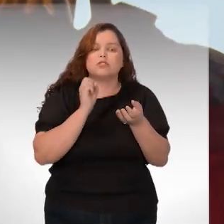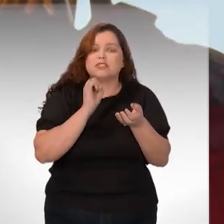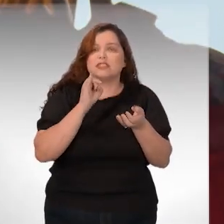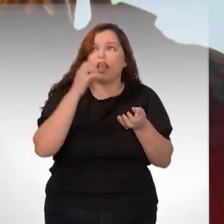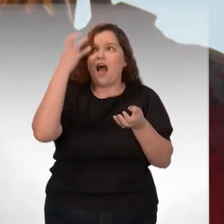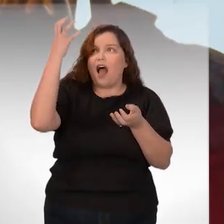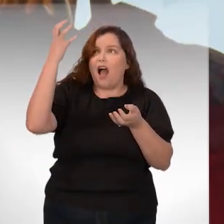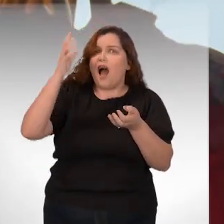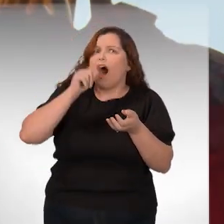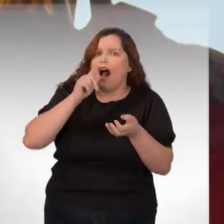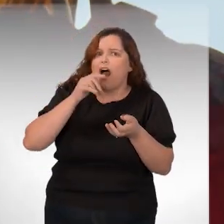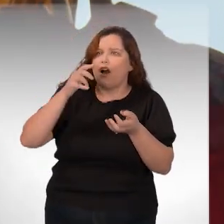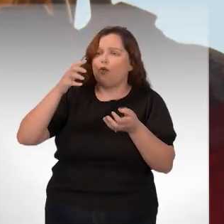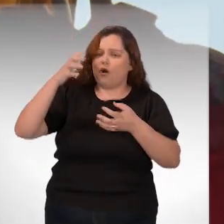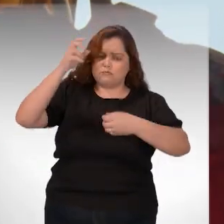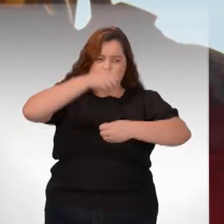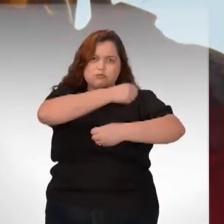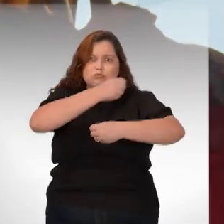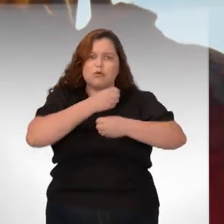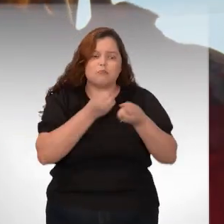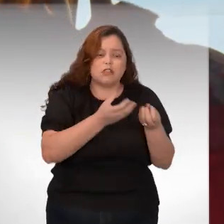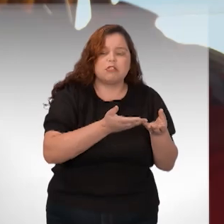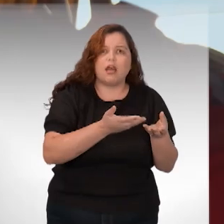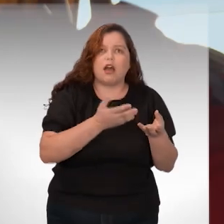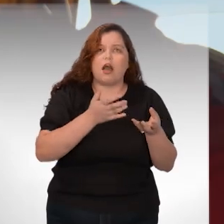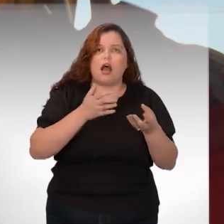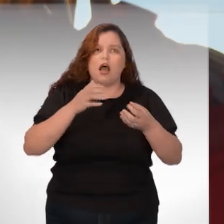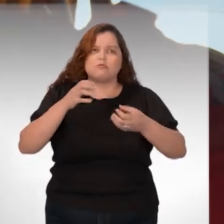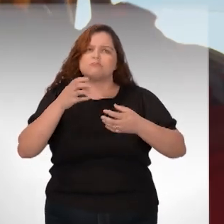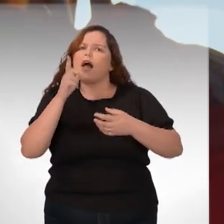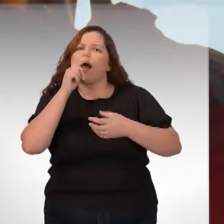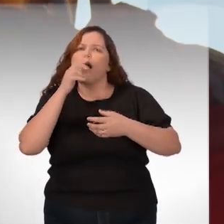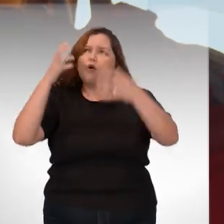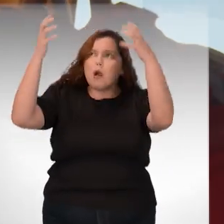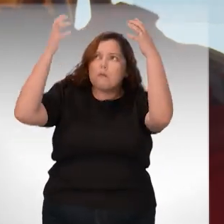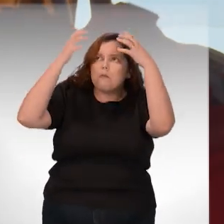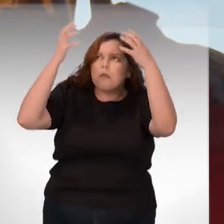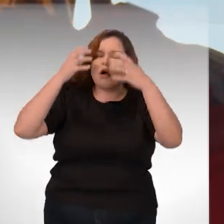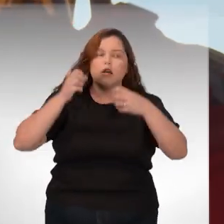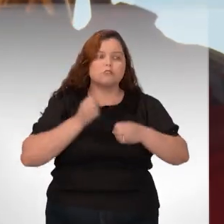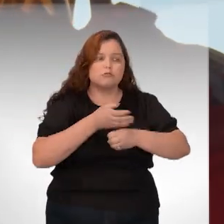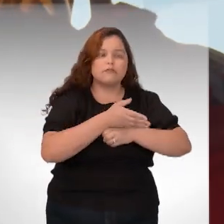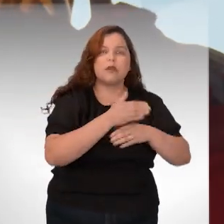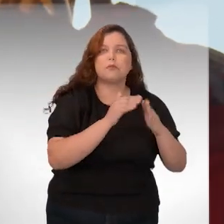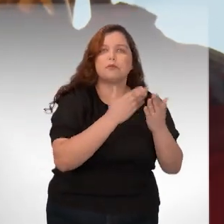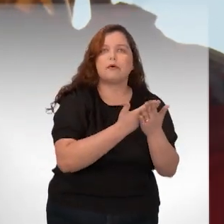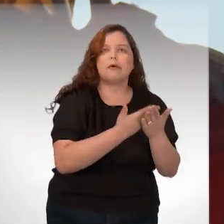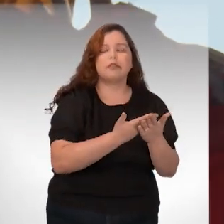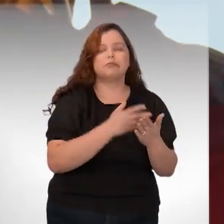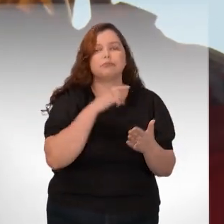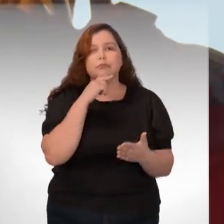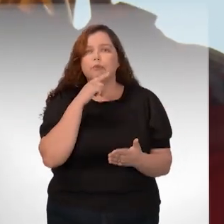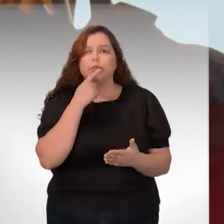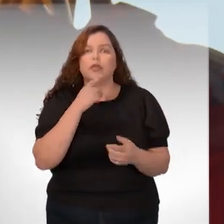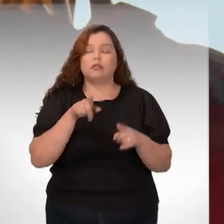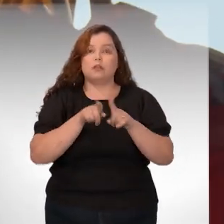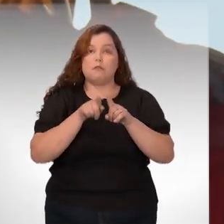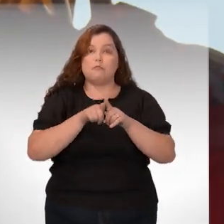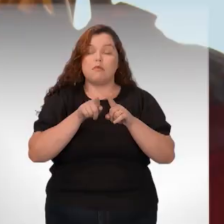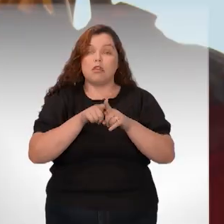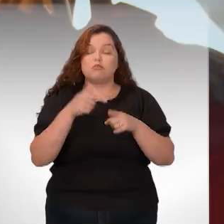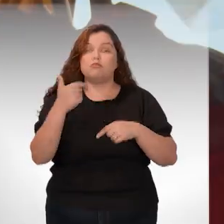você não está tendo água mal para fazer uma comida para elas comer? Você dá um banho para levar para a escola, né? Você não